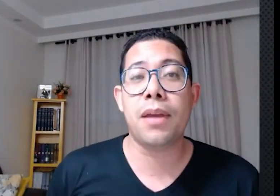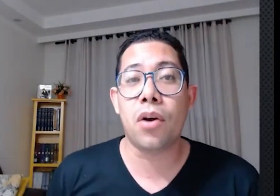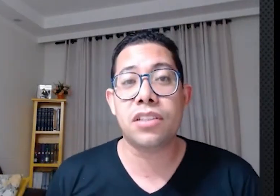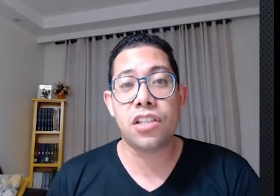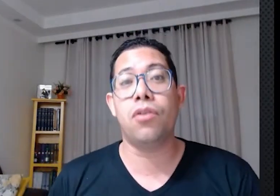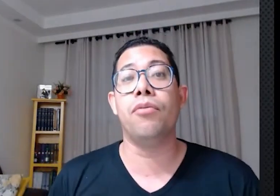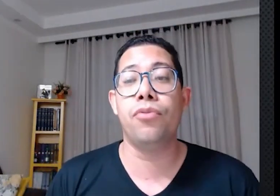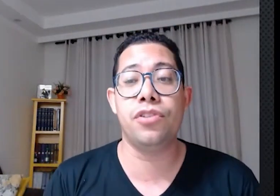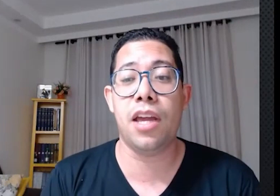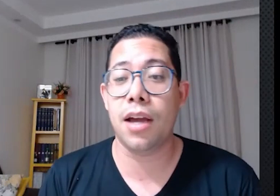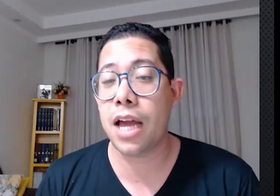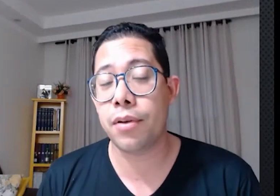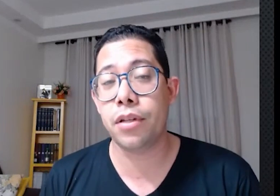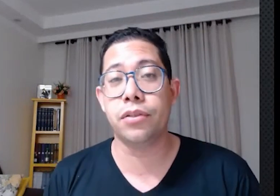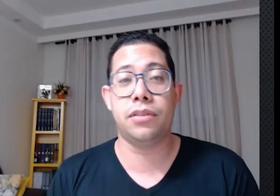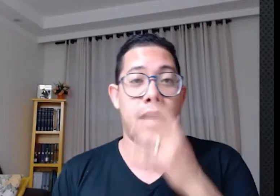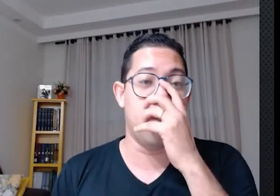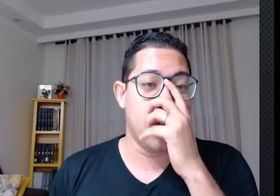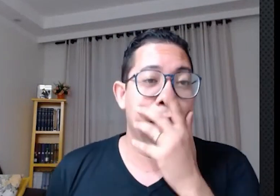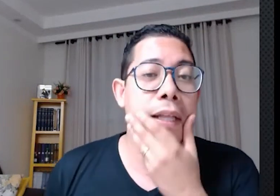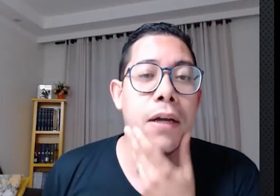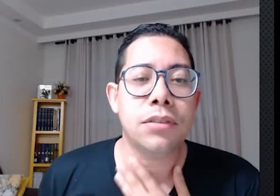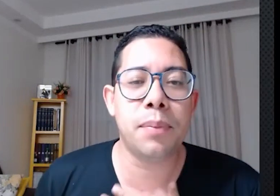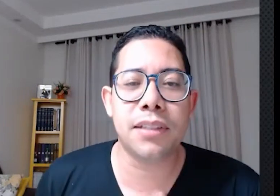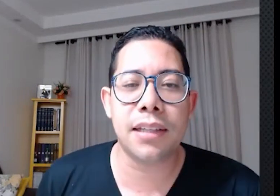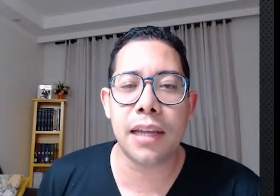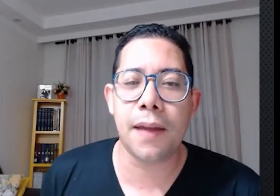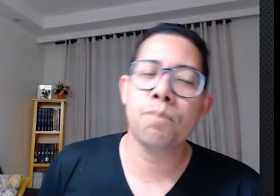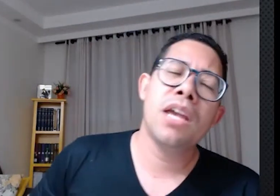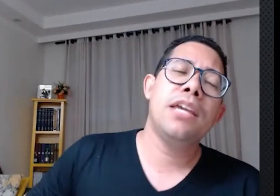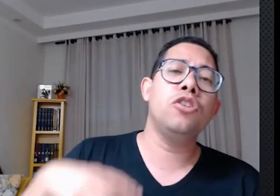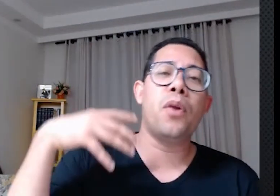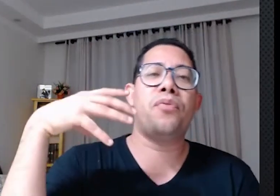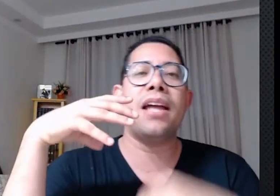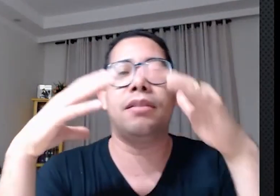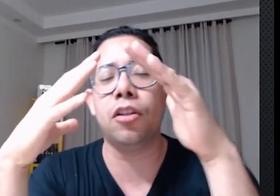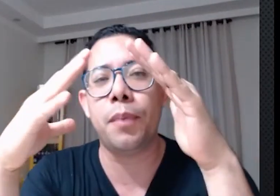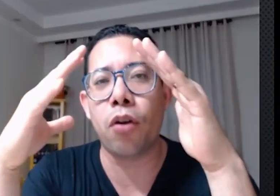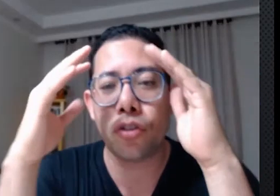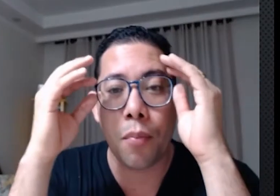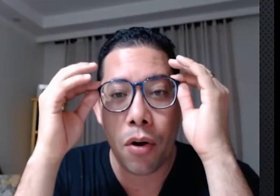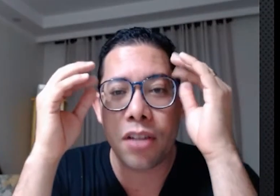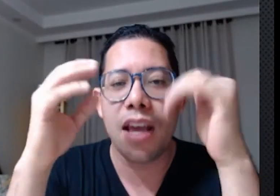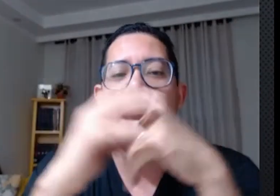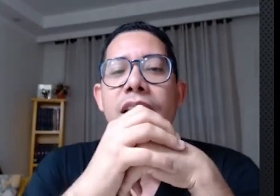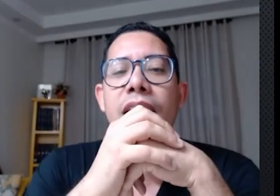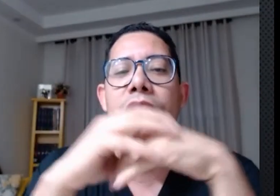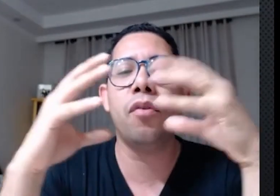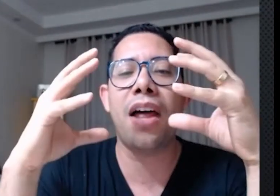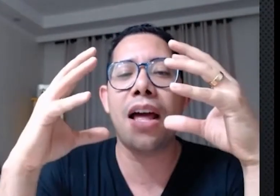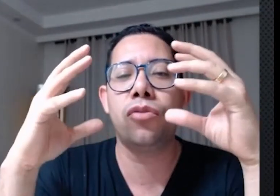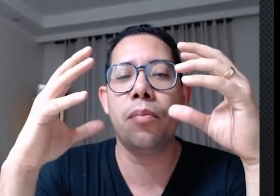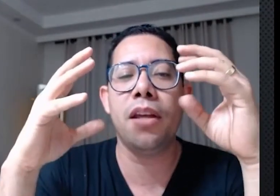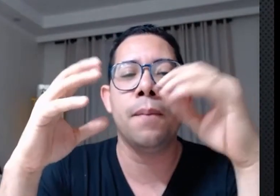profetas menores, a gente se confunde, hein? Ai, meu Deus do céu. Então, o que você precisa entender? Que os profetas, tanto os menores como maiores, eles